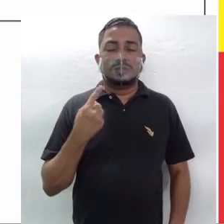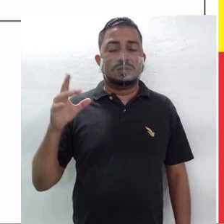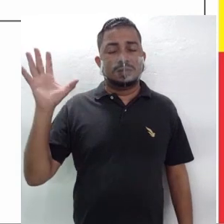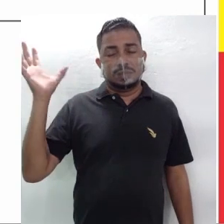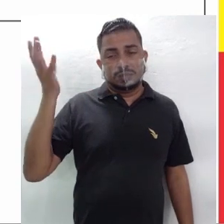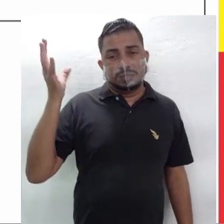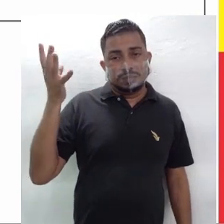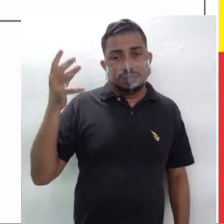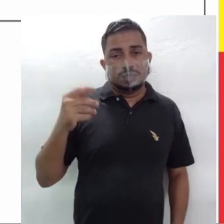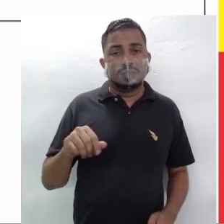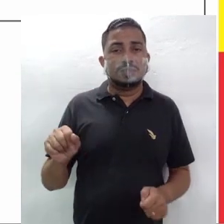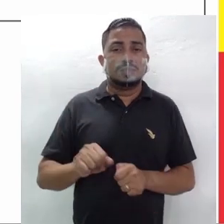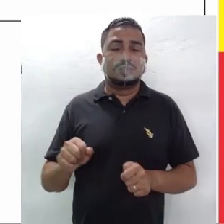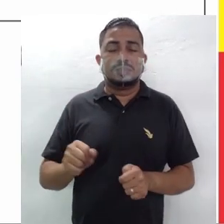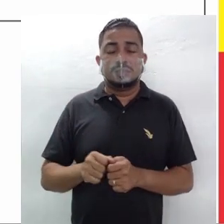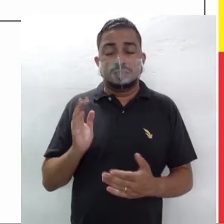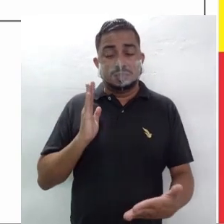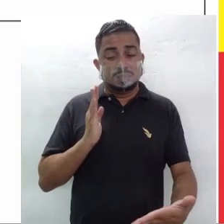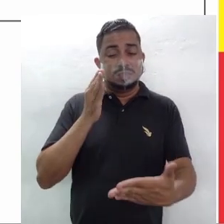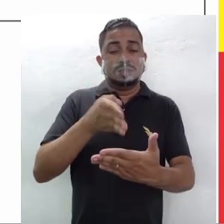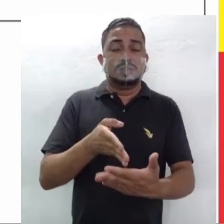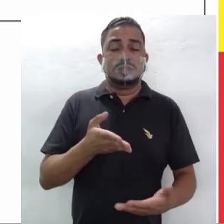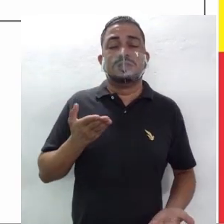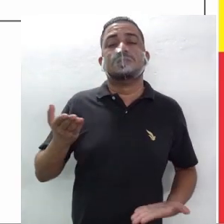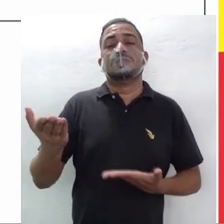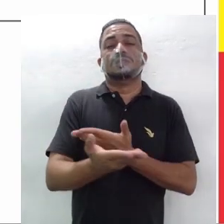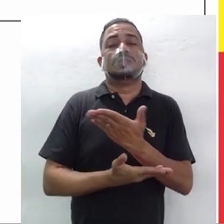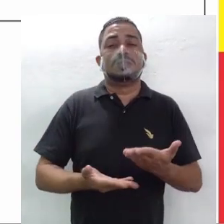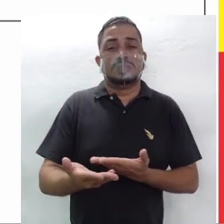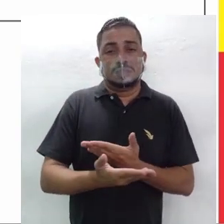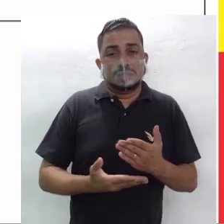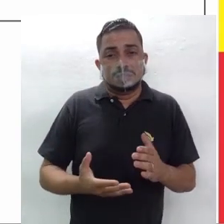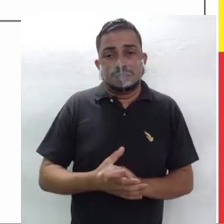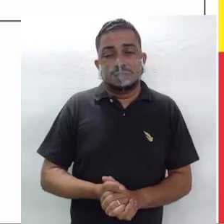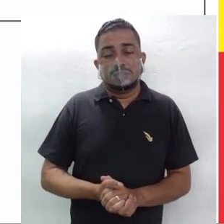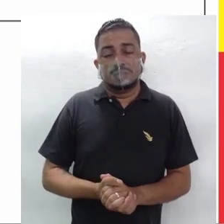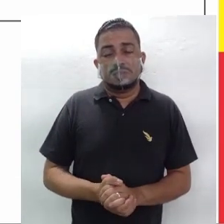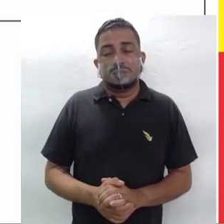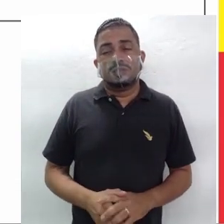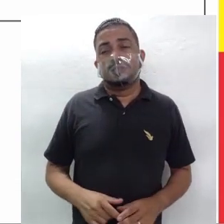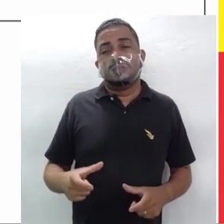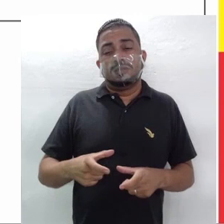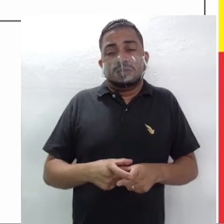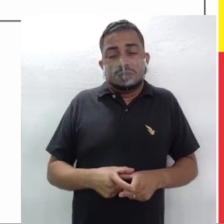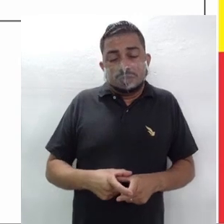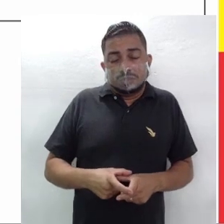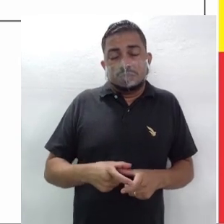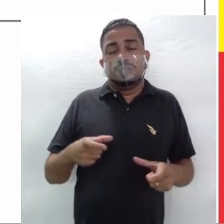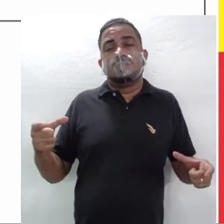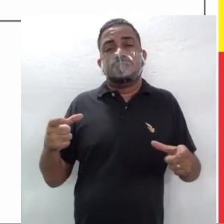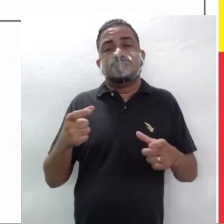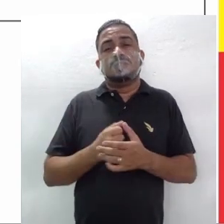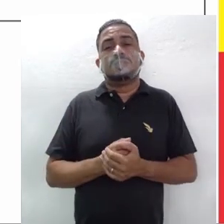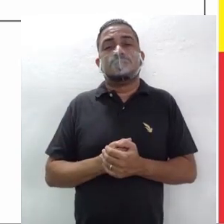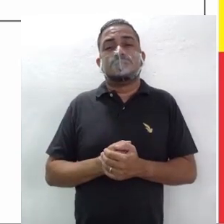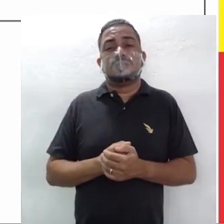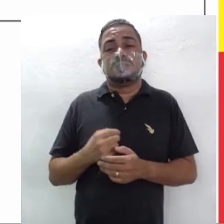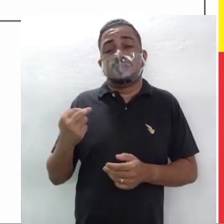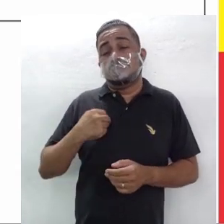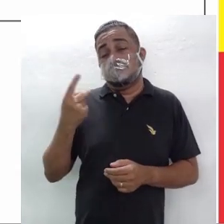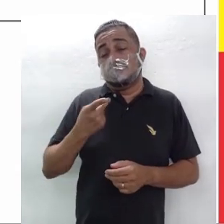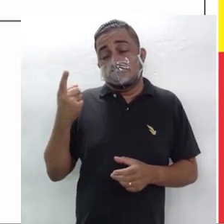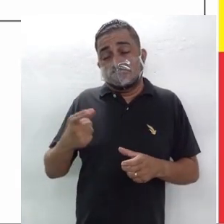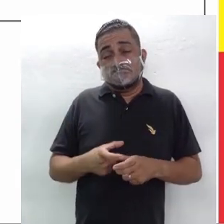no nosso meio ambiente e que vão estar diretamente relacionados com o crescente,